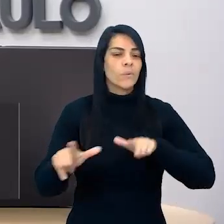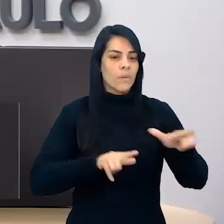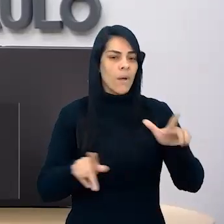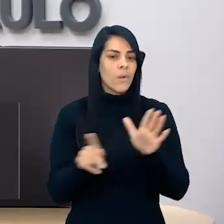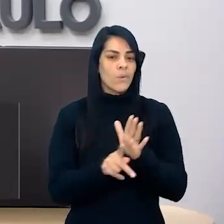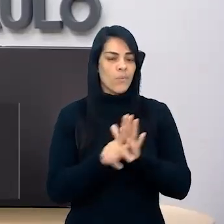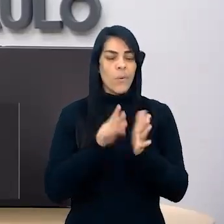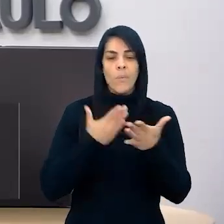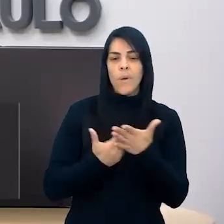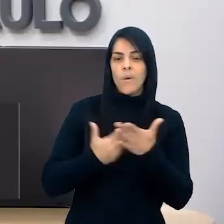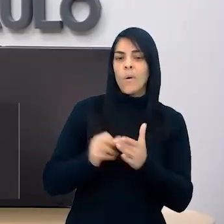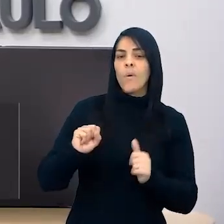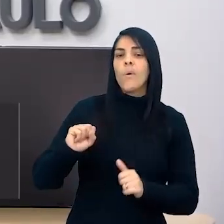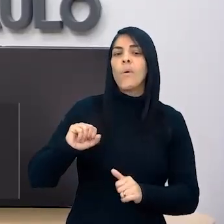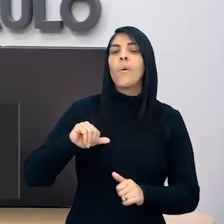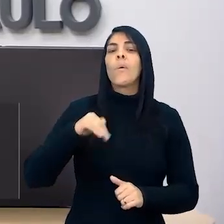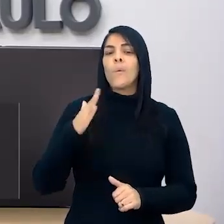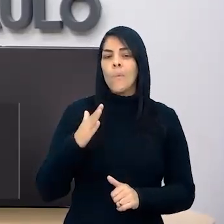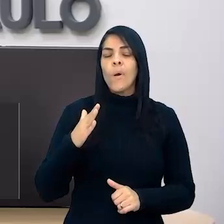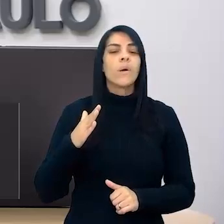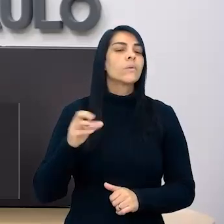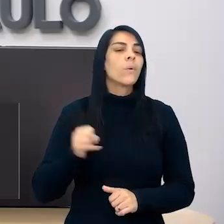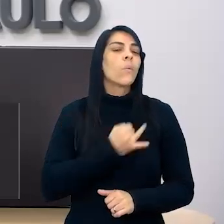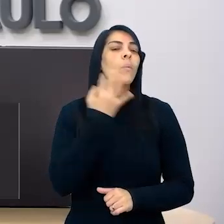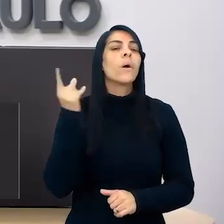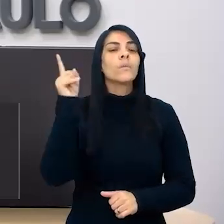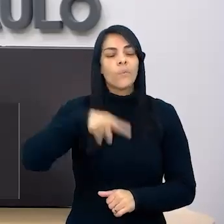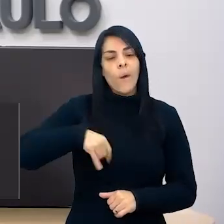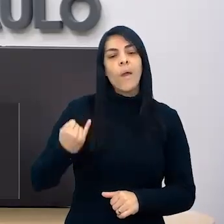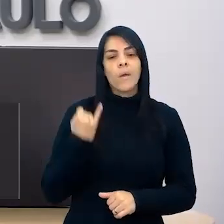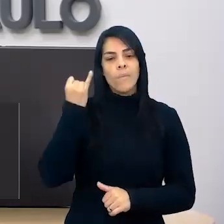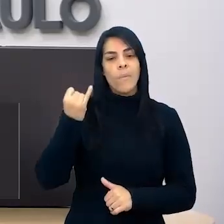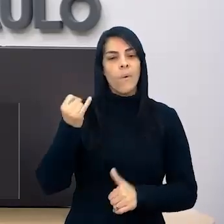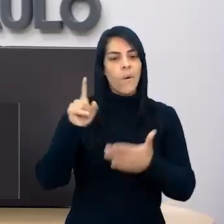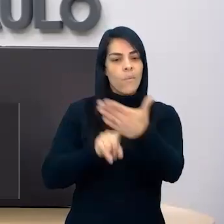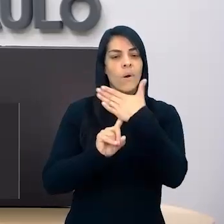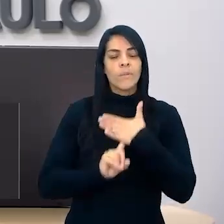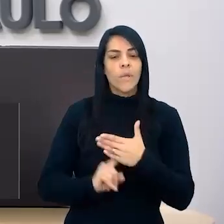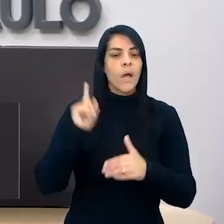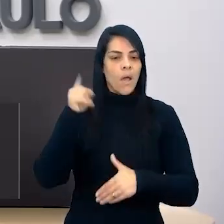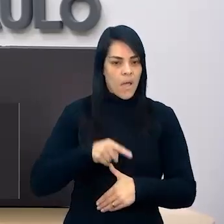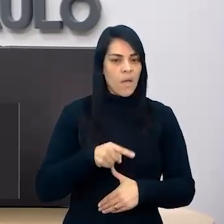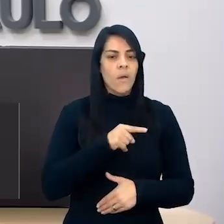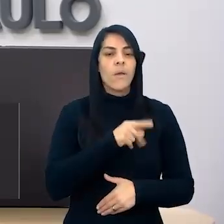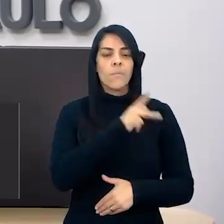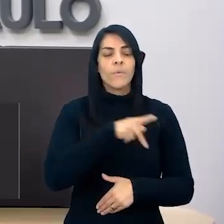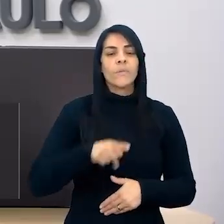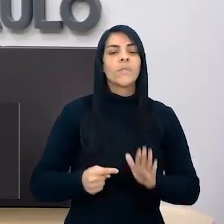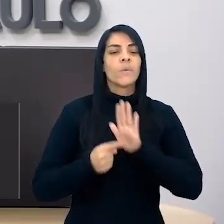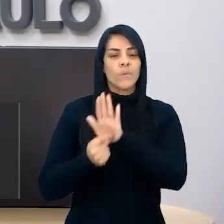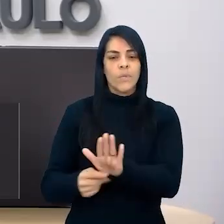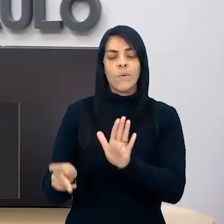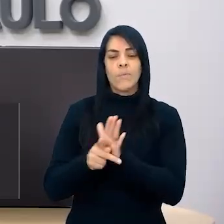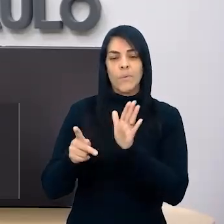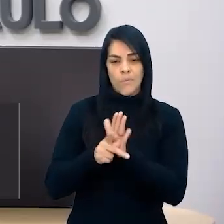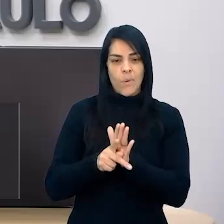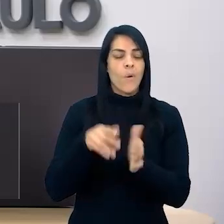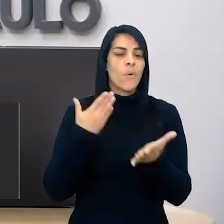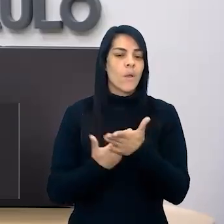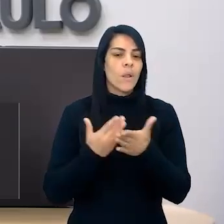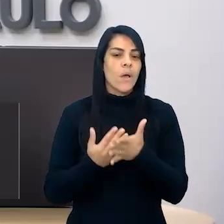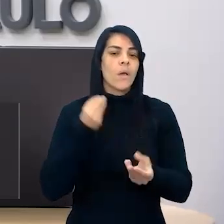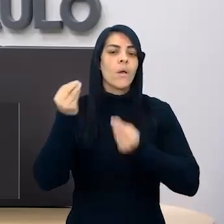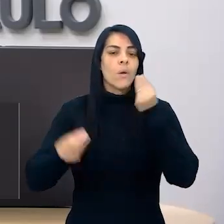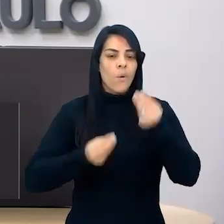estudantes, o quanto eles são importantes. Então, o Mostre-me é você apresentar para os estudantes o quanto eles são importantes